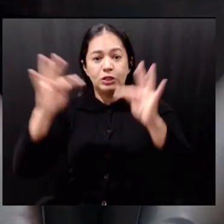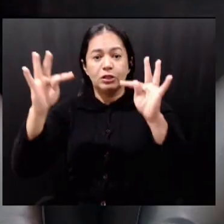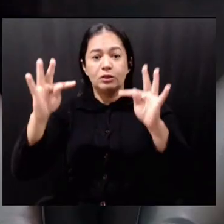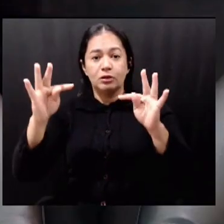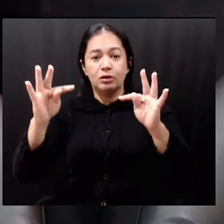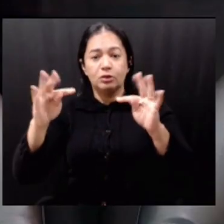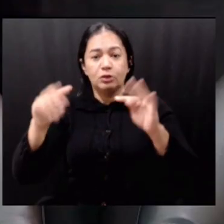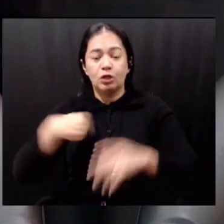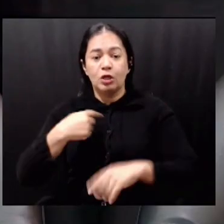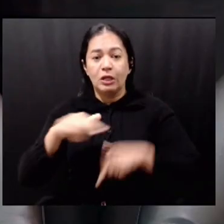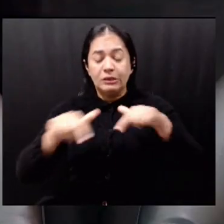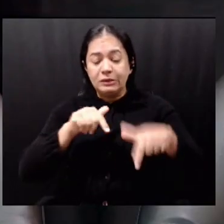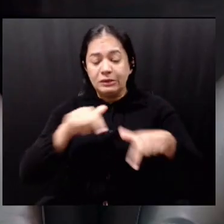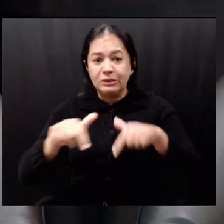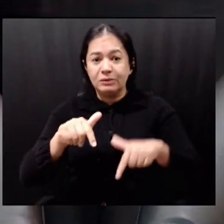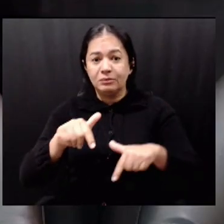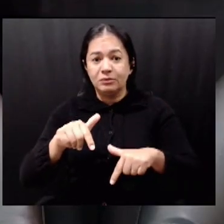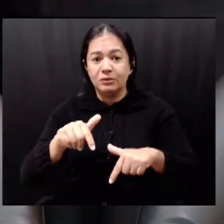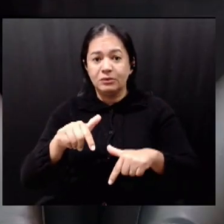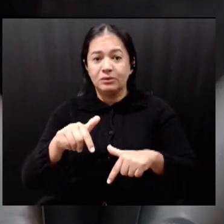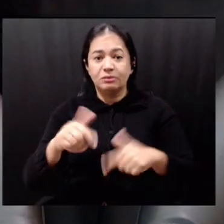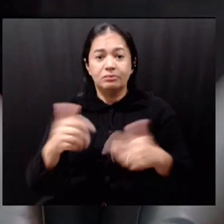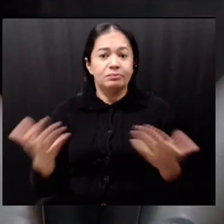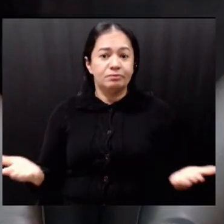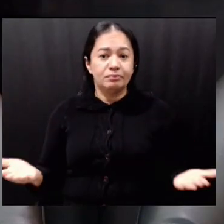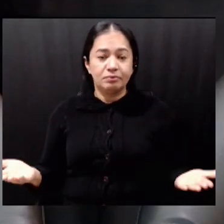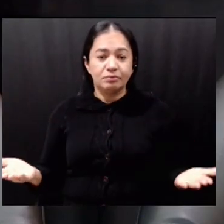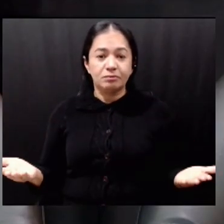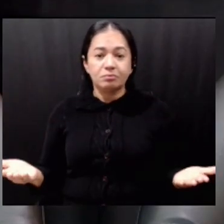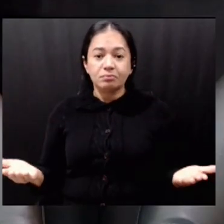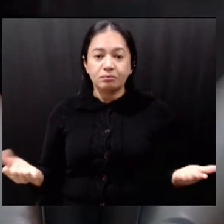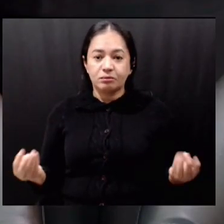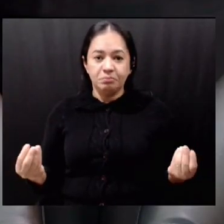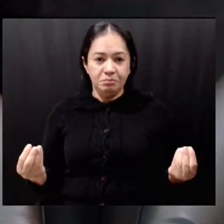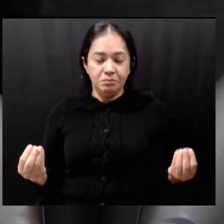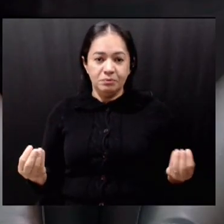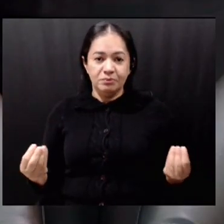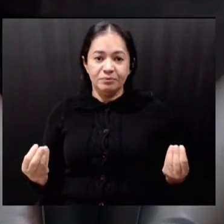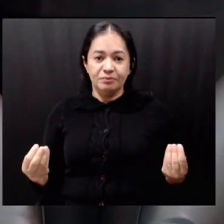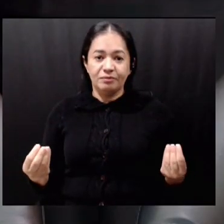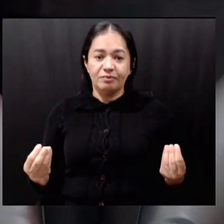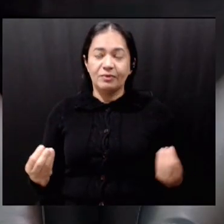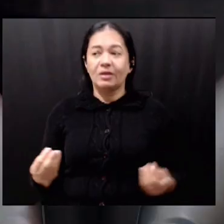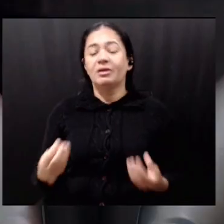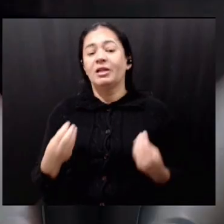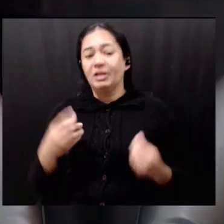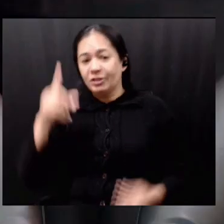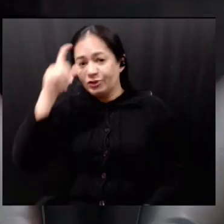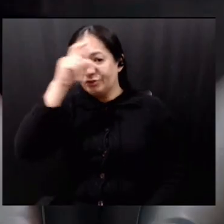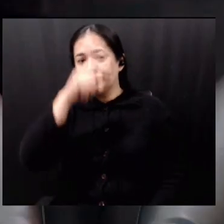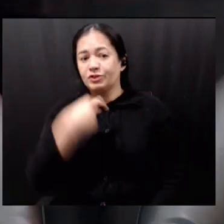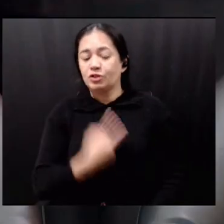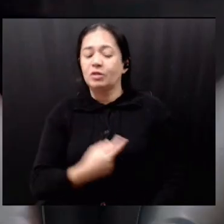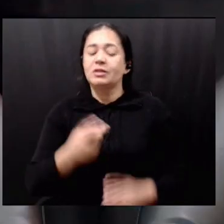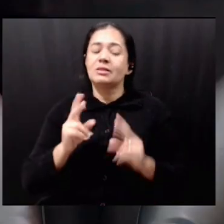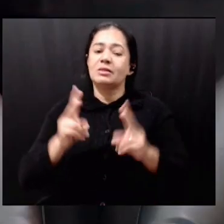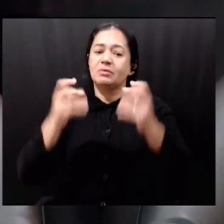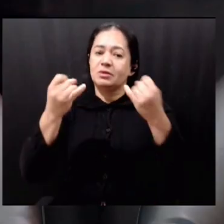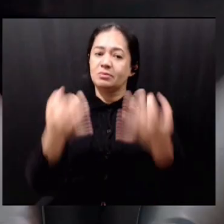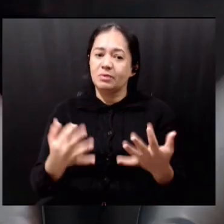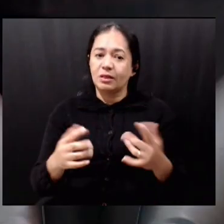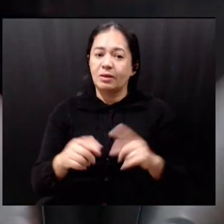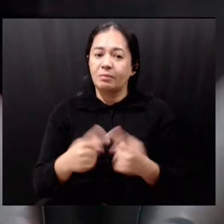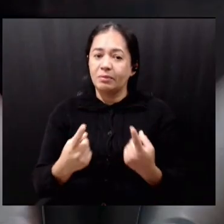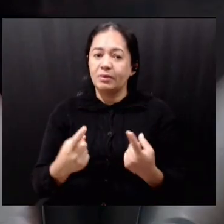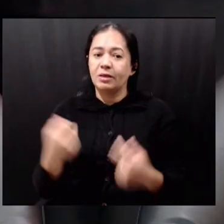às vezes até para dentro de casa. Então, é inevitável, por mais que a gente sempre fale, mas é algo essencial, a